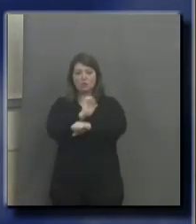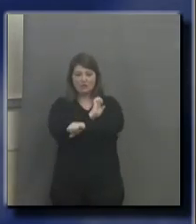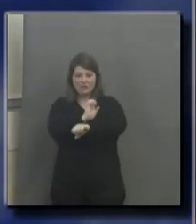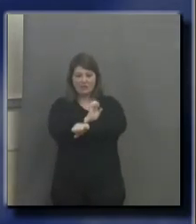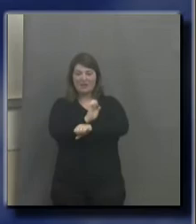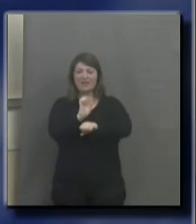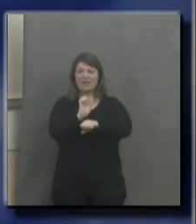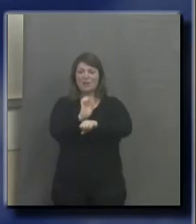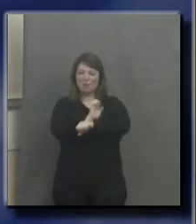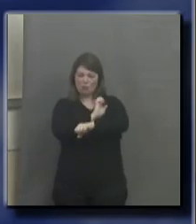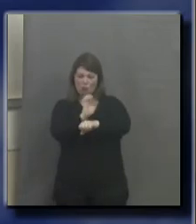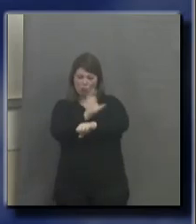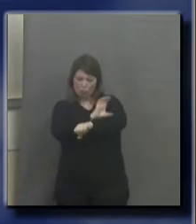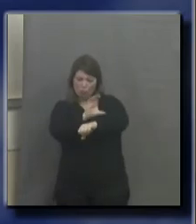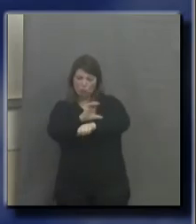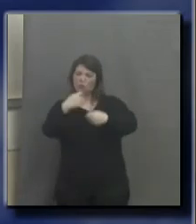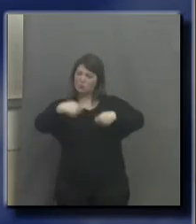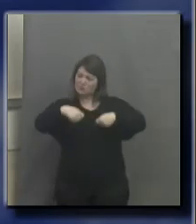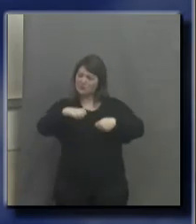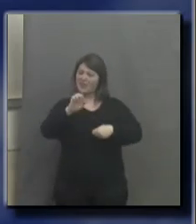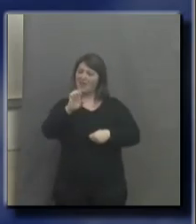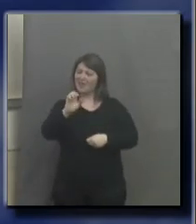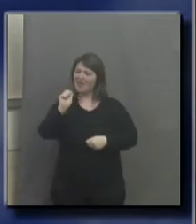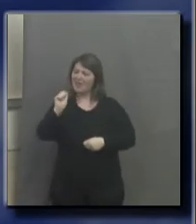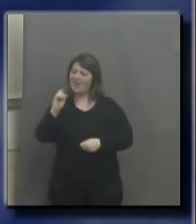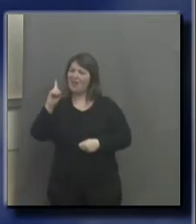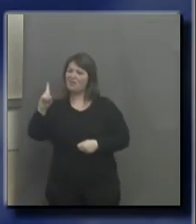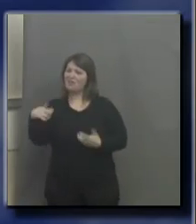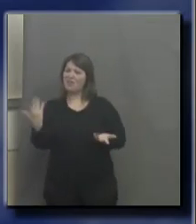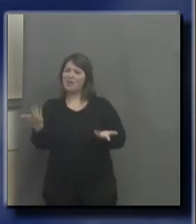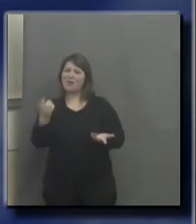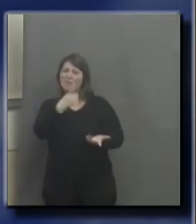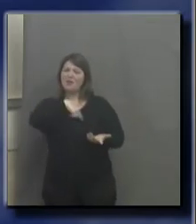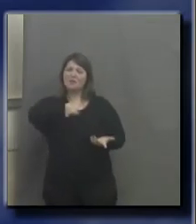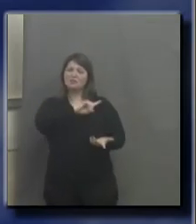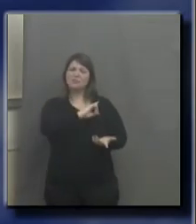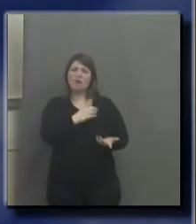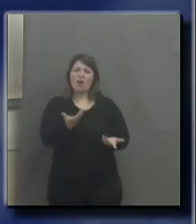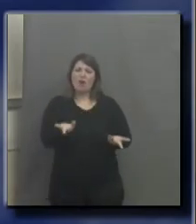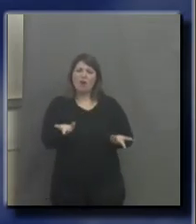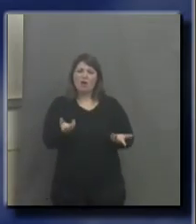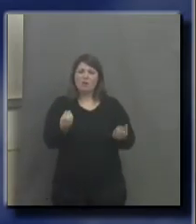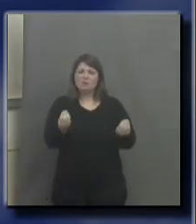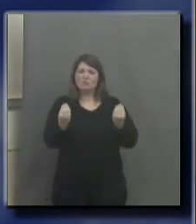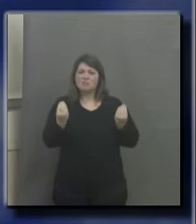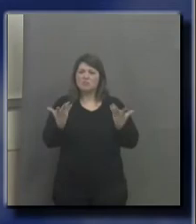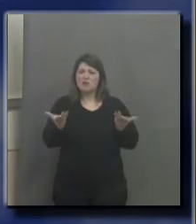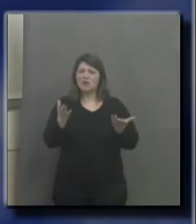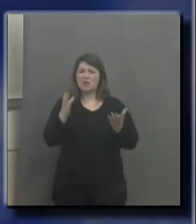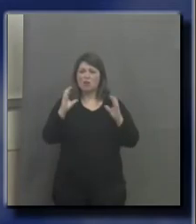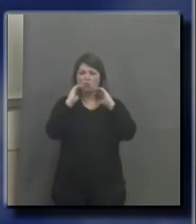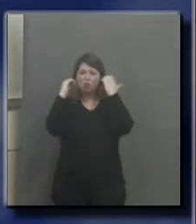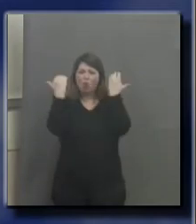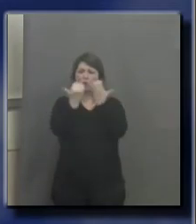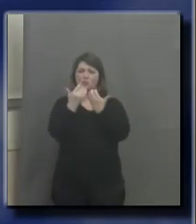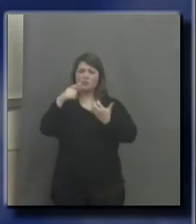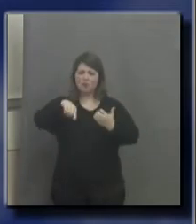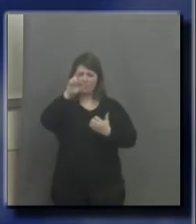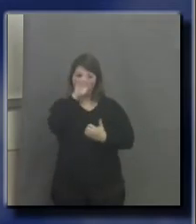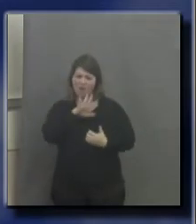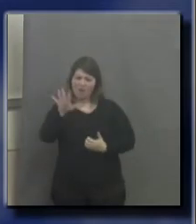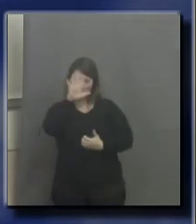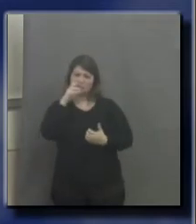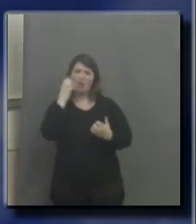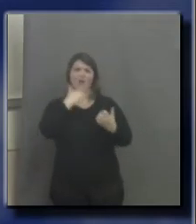em EAD, né? O que temos a ver com esta história do Conselho Nacional de Saúde, que